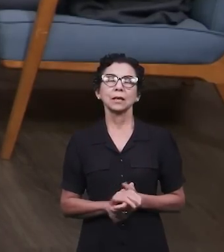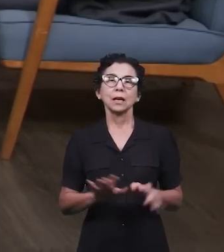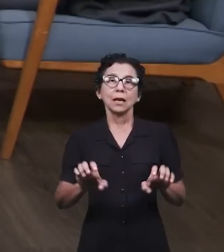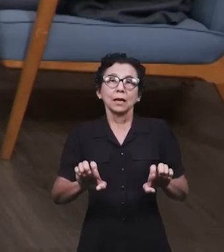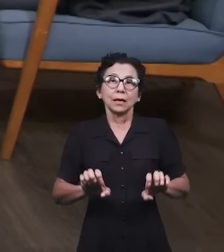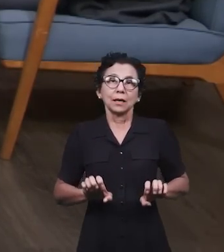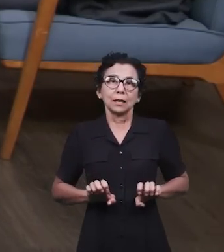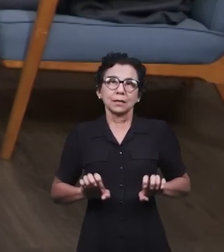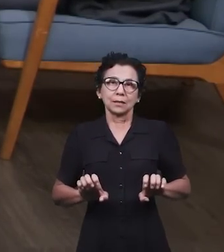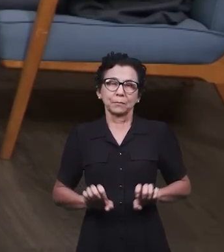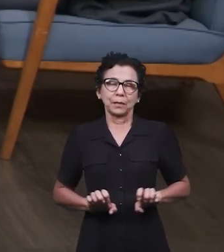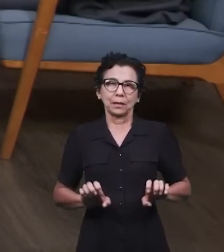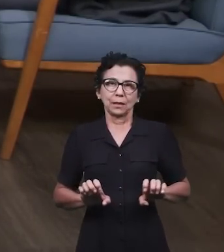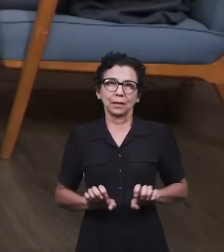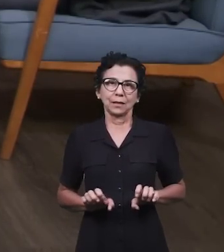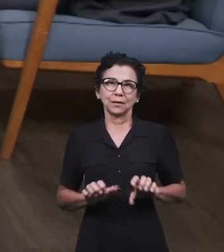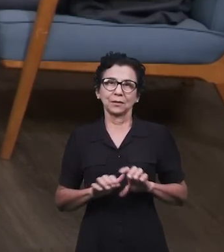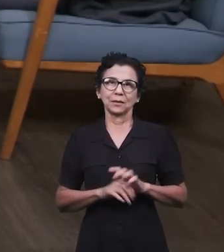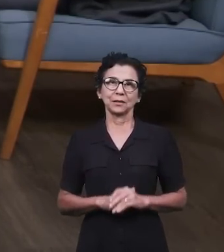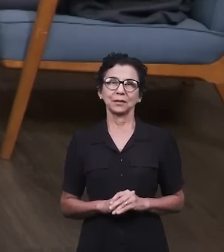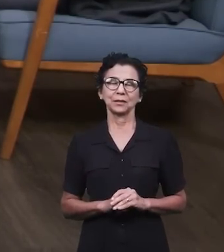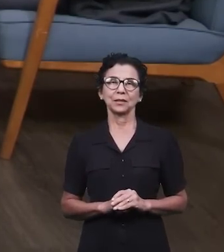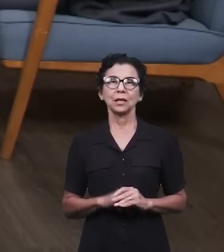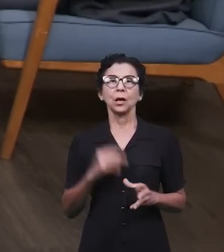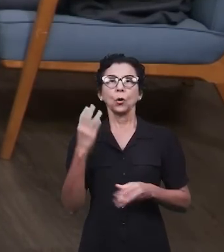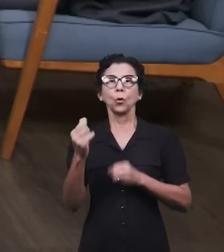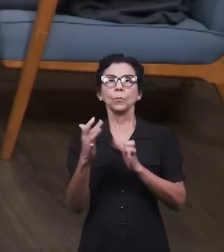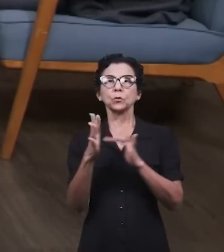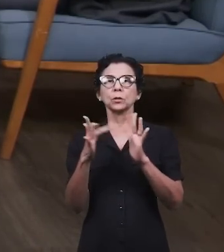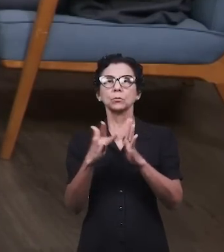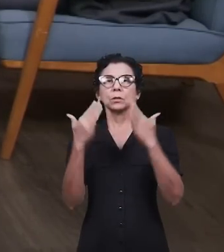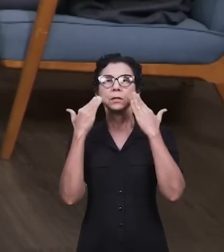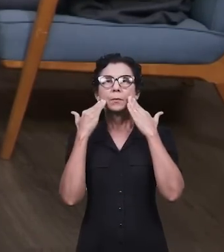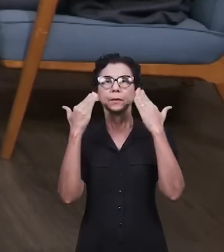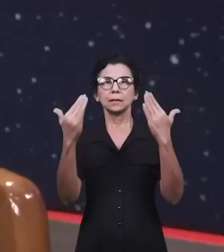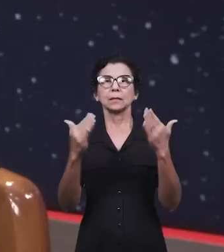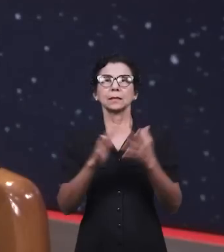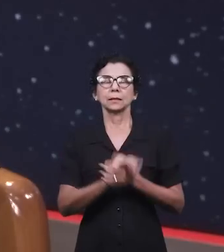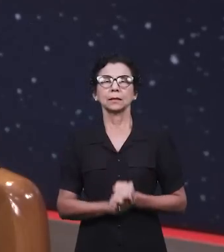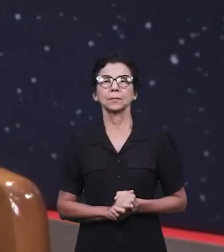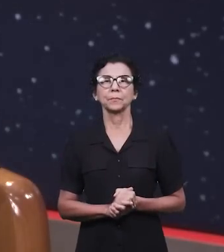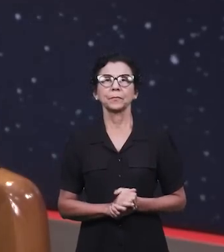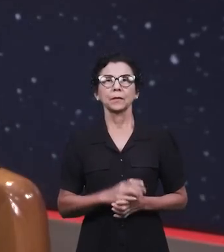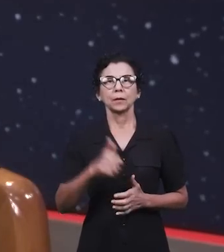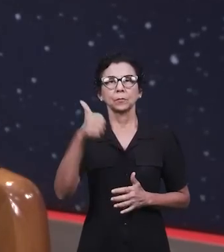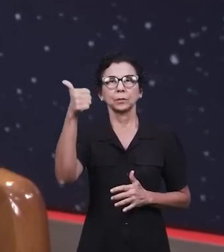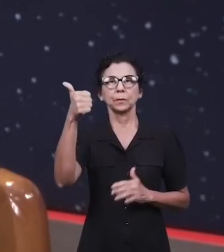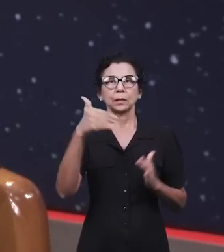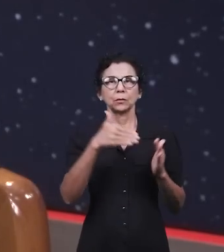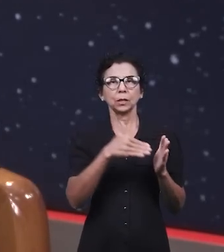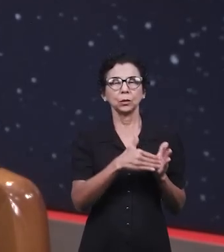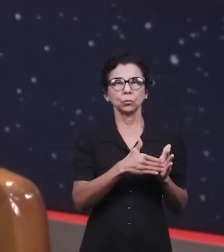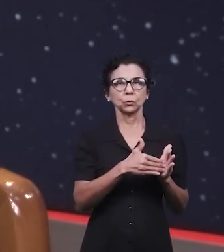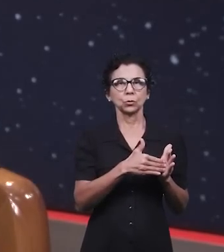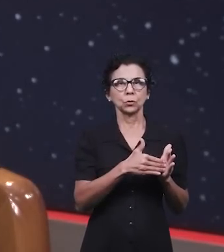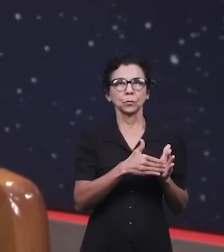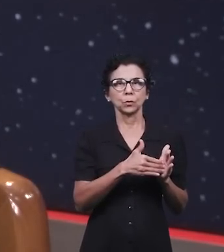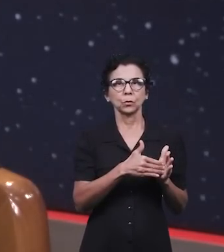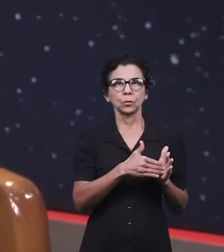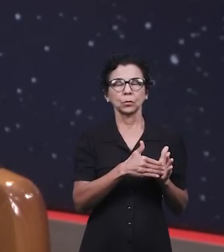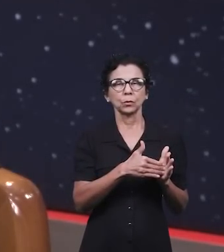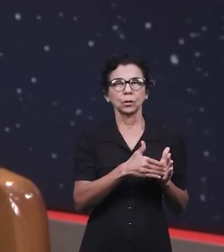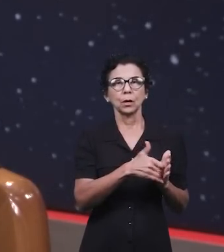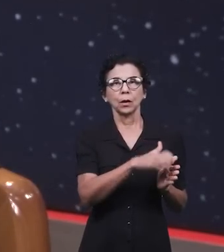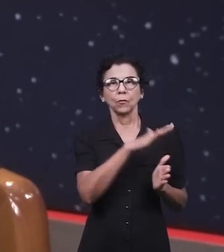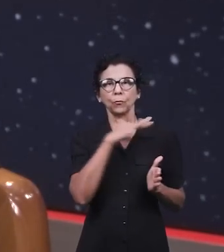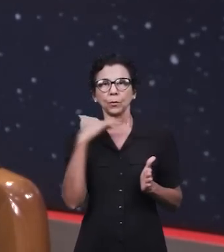título glorioso do Senhor Jesus? O título é o primeiro e o último, o que foi morto e reviveu. Se nós